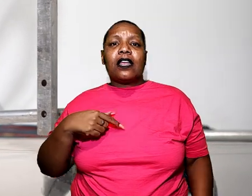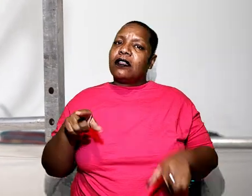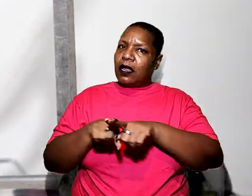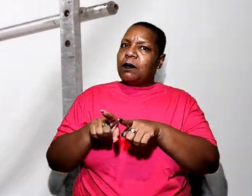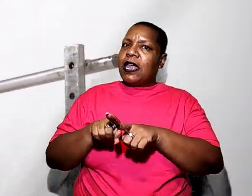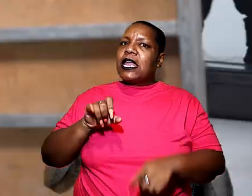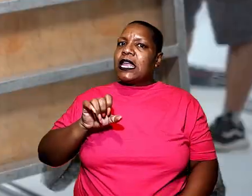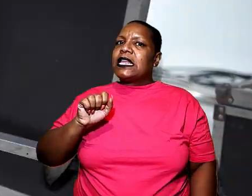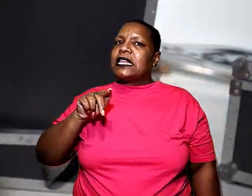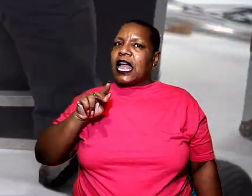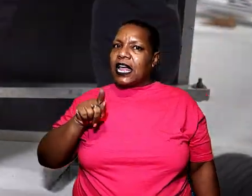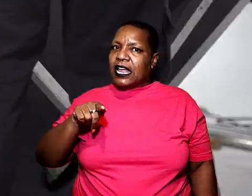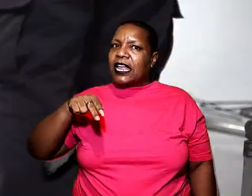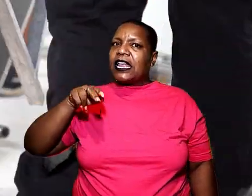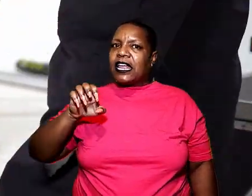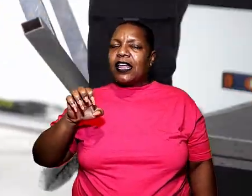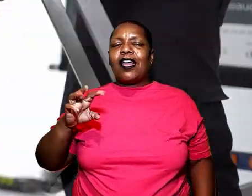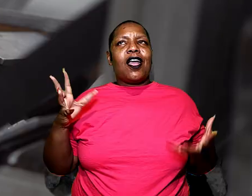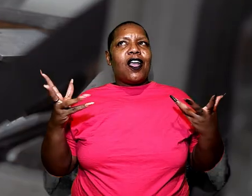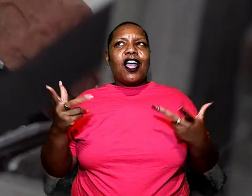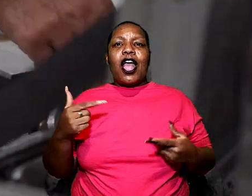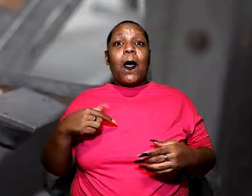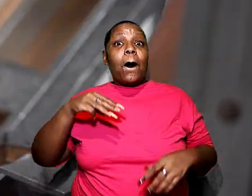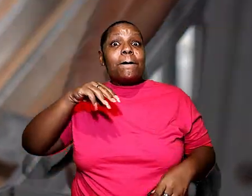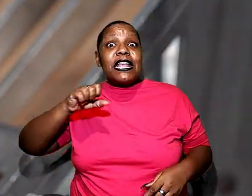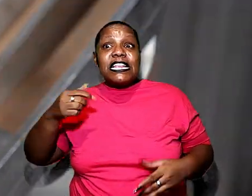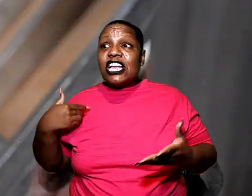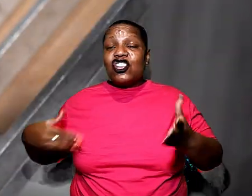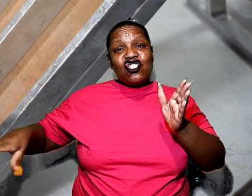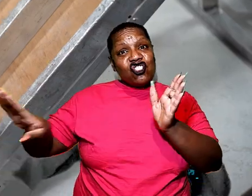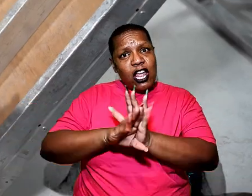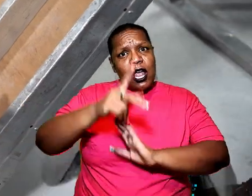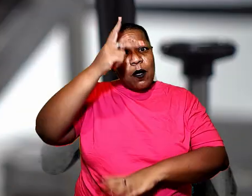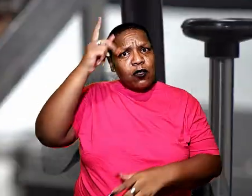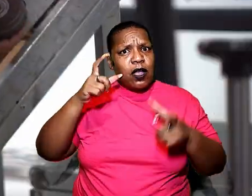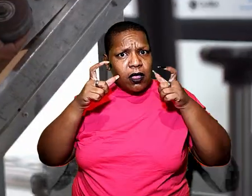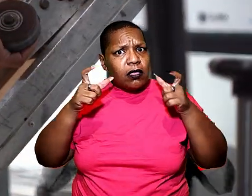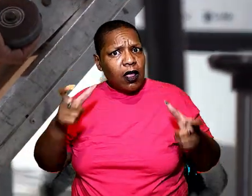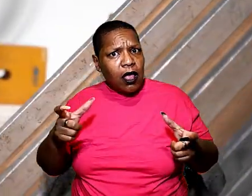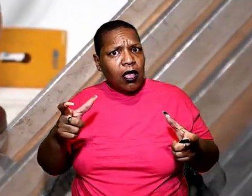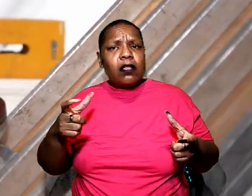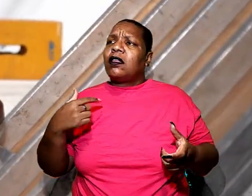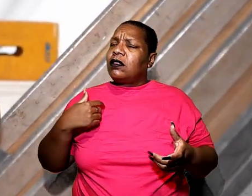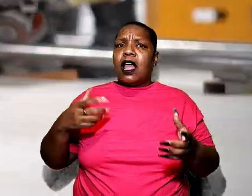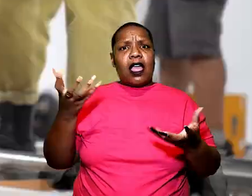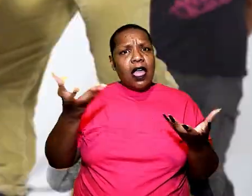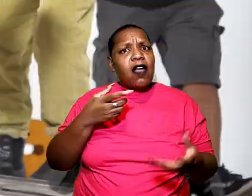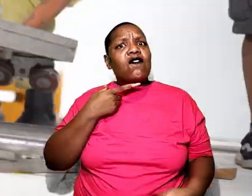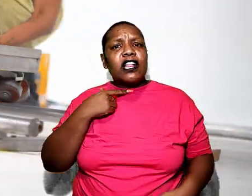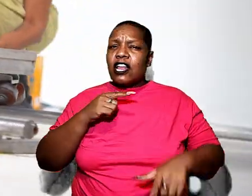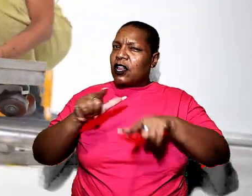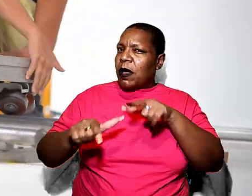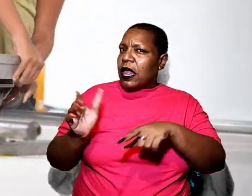são pessoas extraordinárias. Messias abraça todas as pessoas que têm interesse, todas as pessoas que querem estar